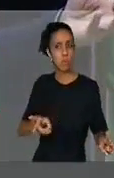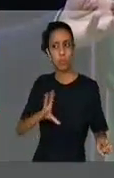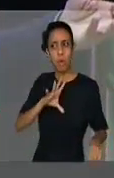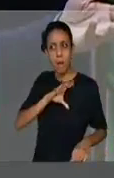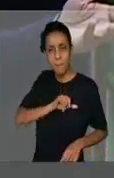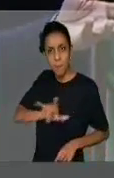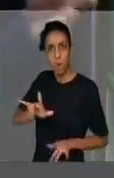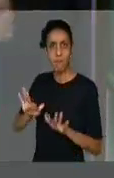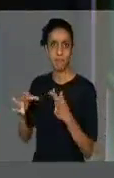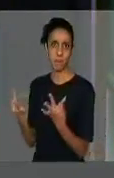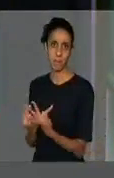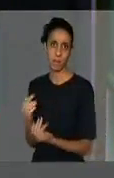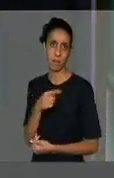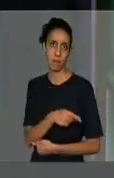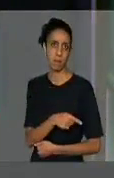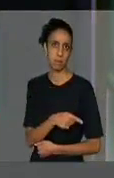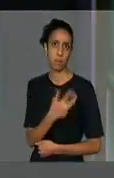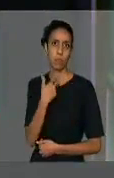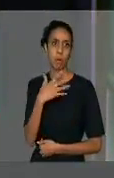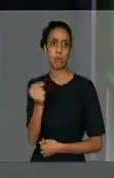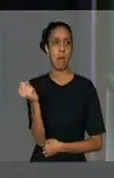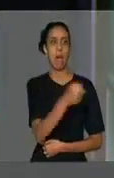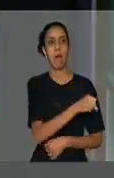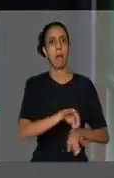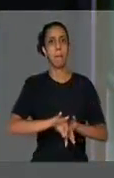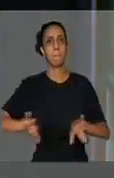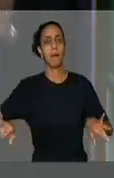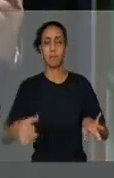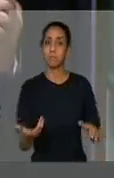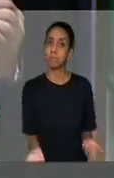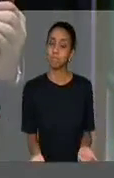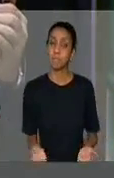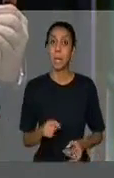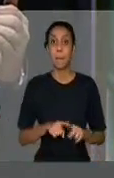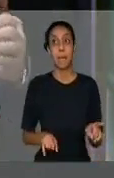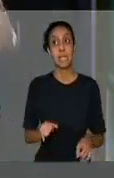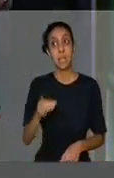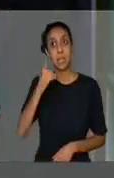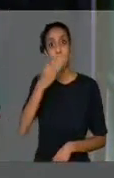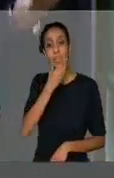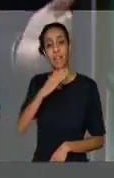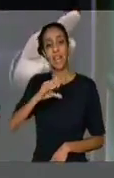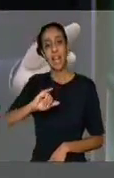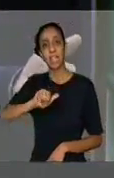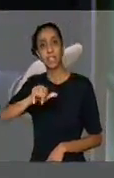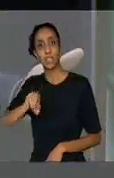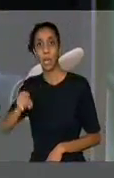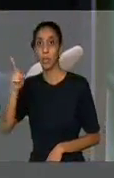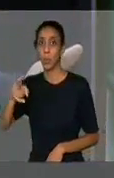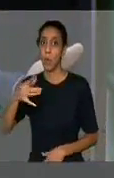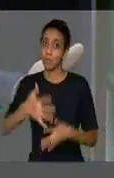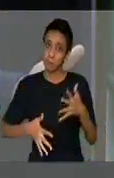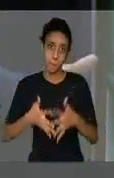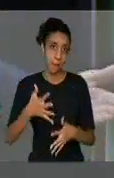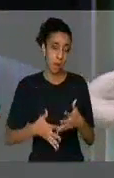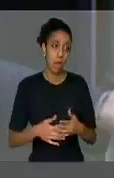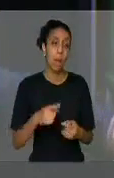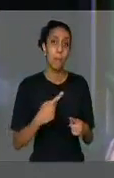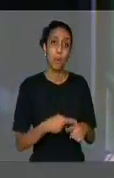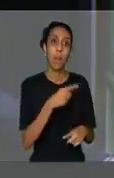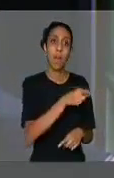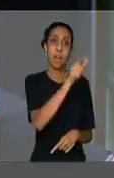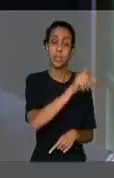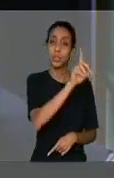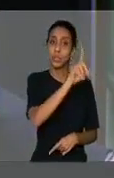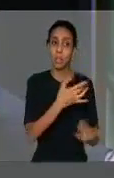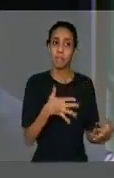seja inviabilizado. Mas se o deputado Cajado prejudica o princípio da ressocialização, significa